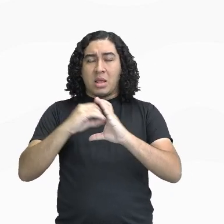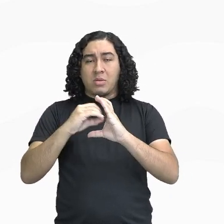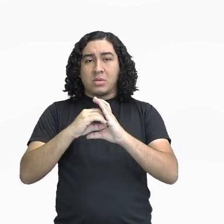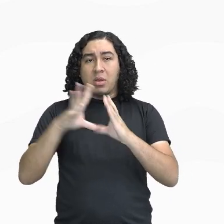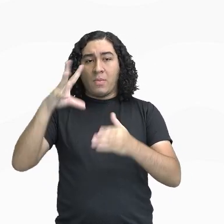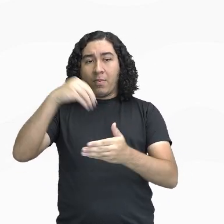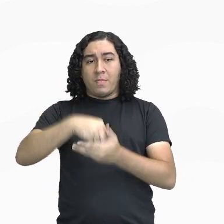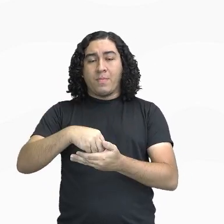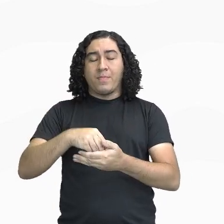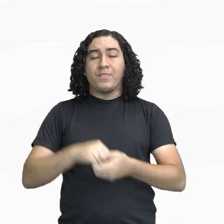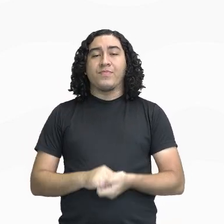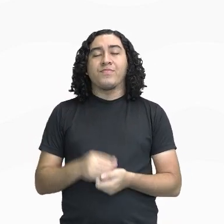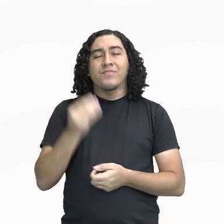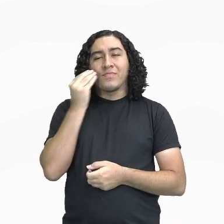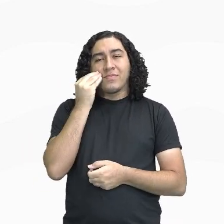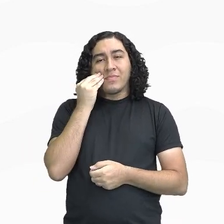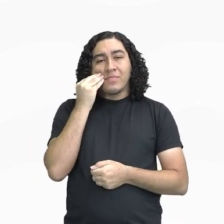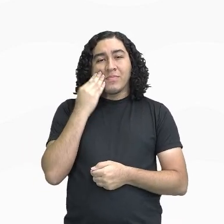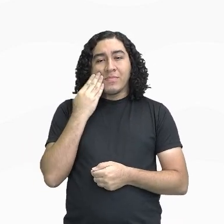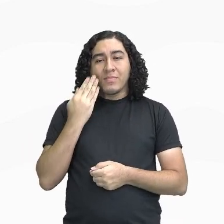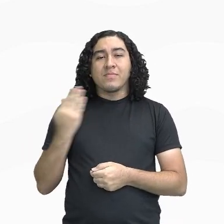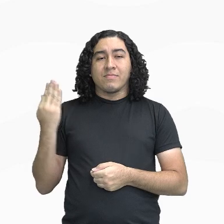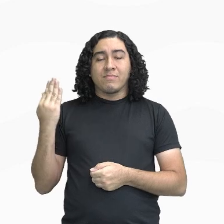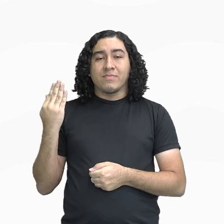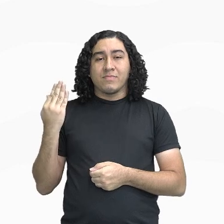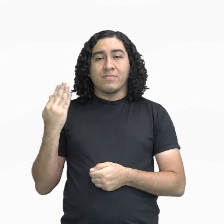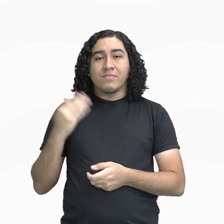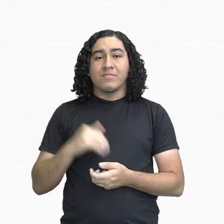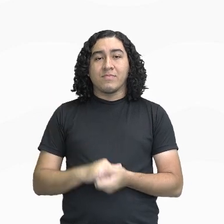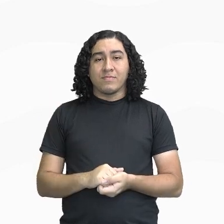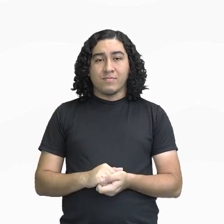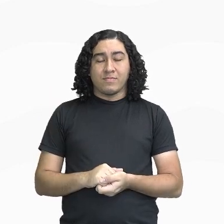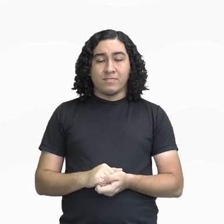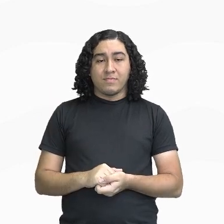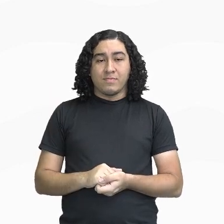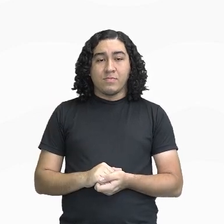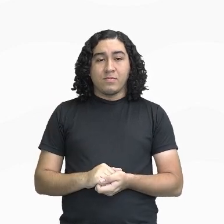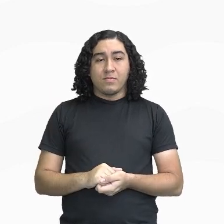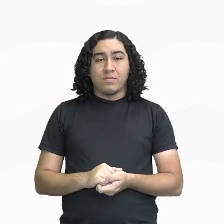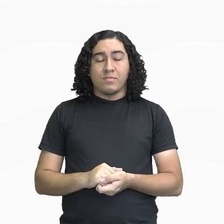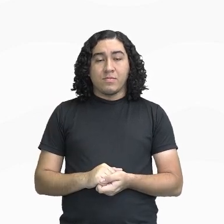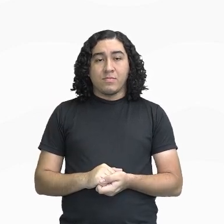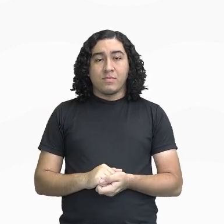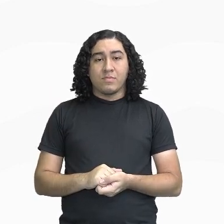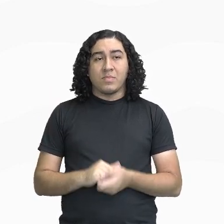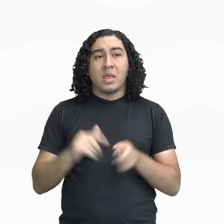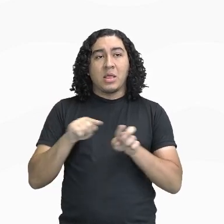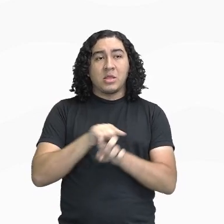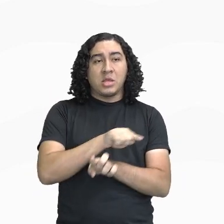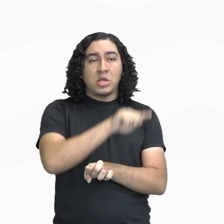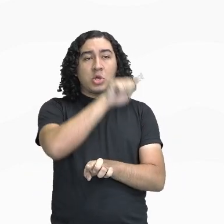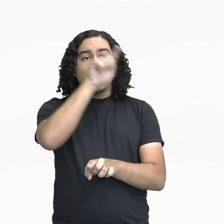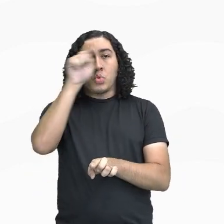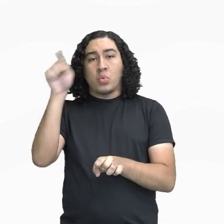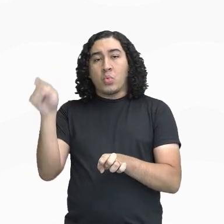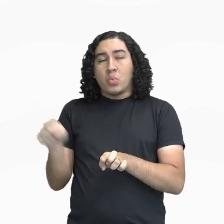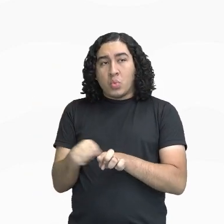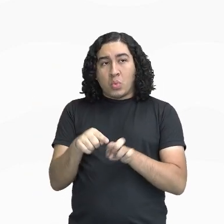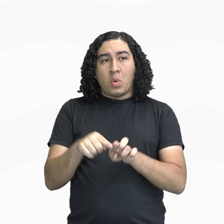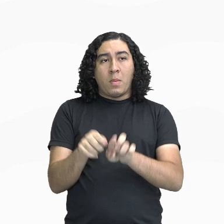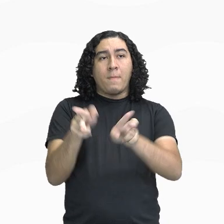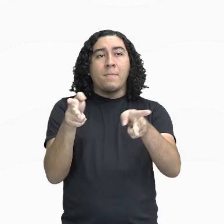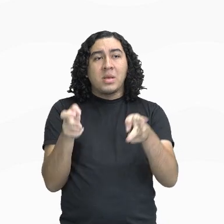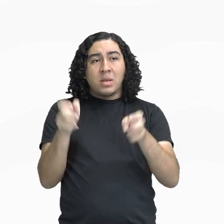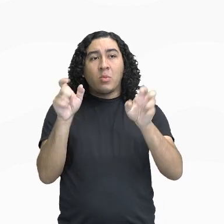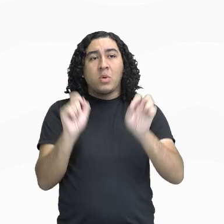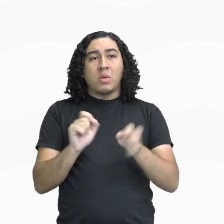pouco desse ciclo, né, que é o ciclo do nitrogênio. Então, a gente pode observar esse ciclo do nitrogênio. Você observa